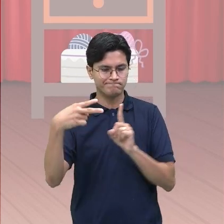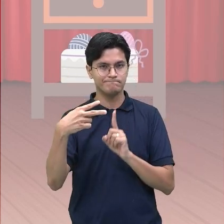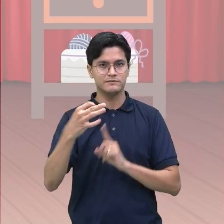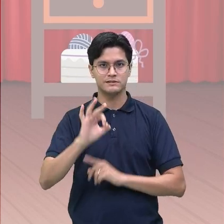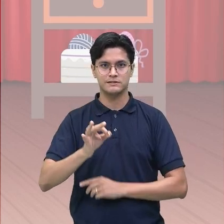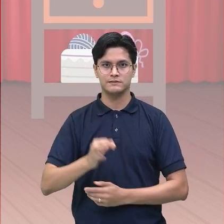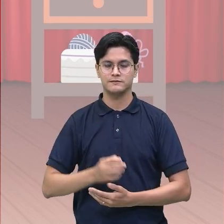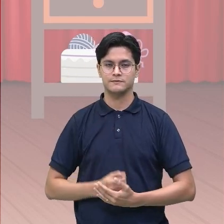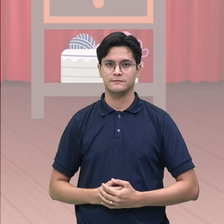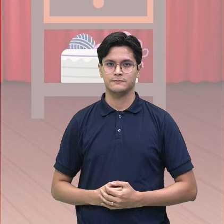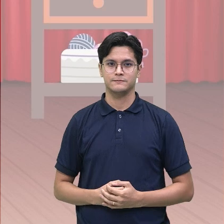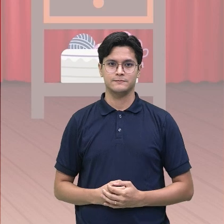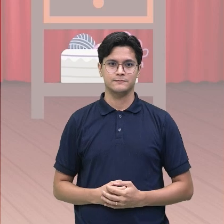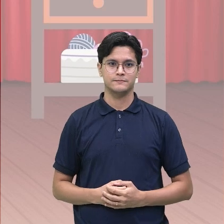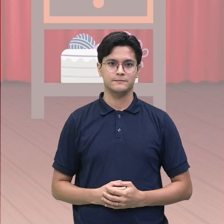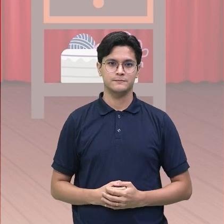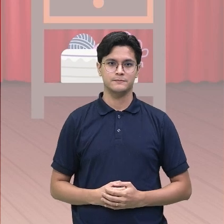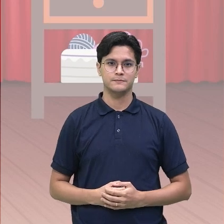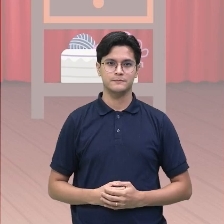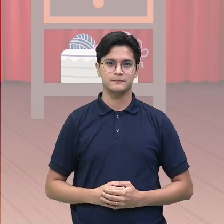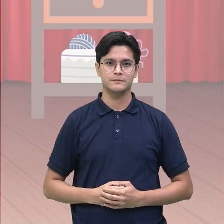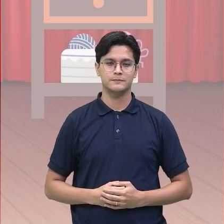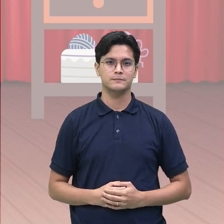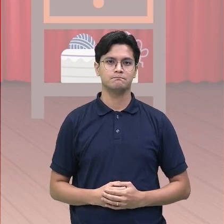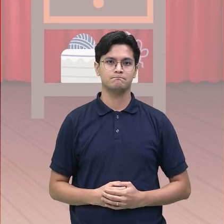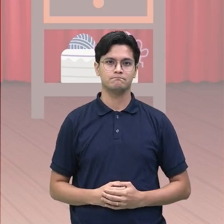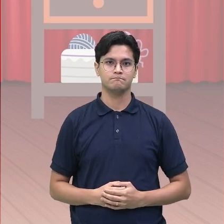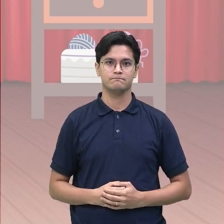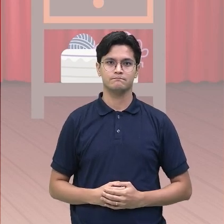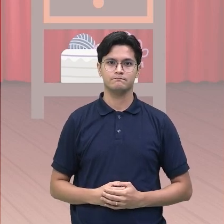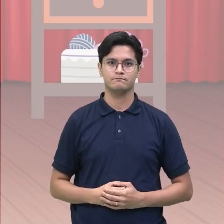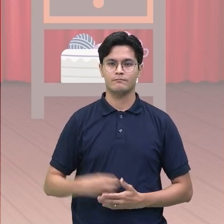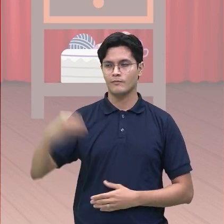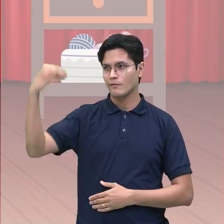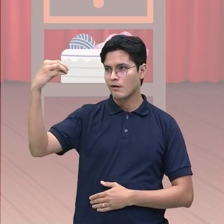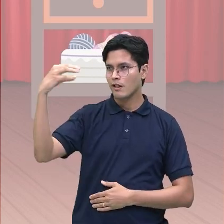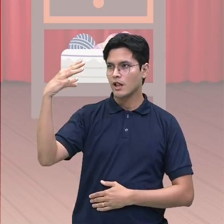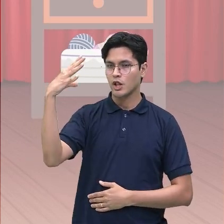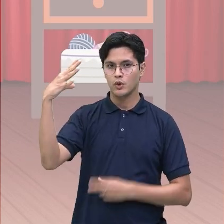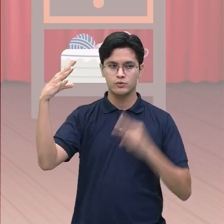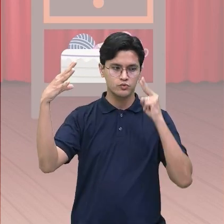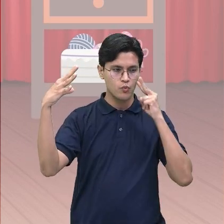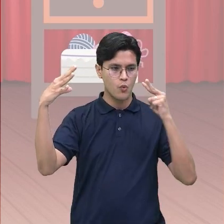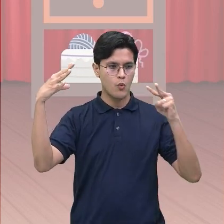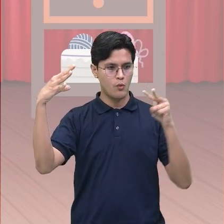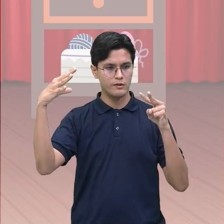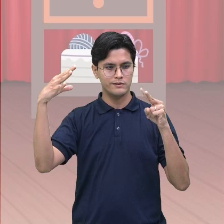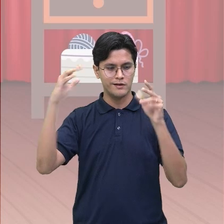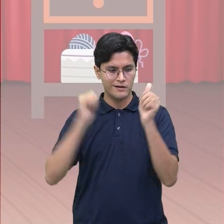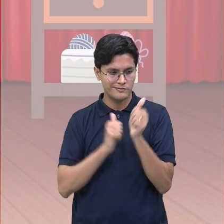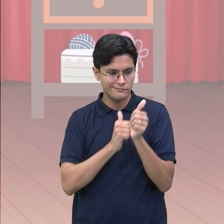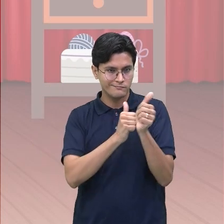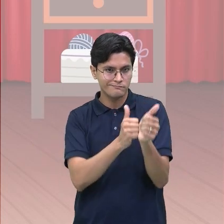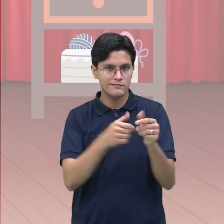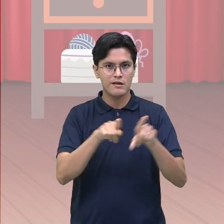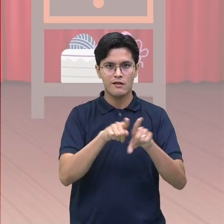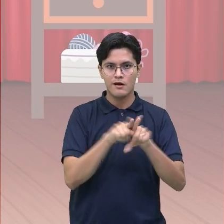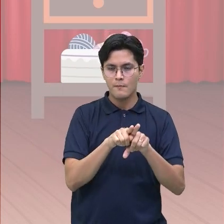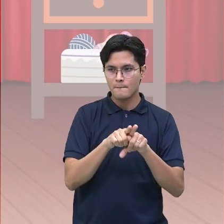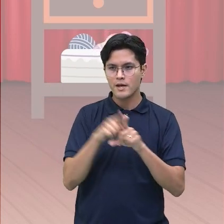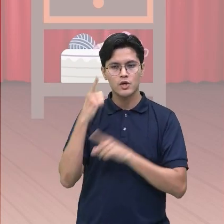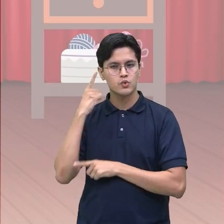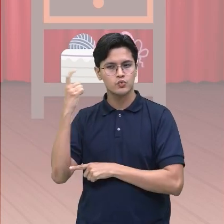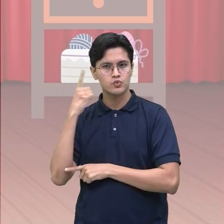A luz guia o olhar. O som preenche o